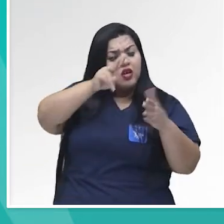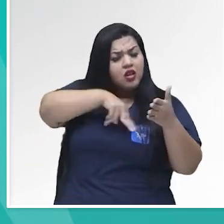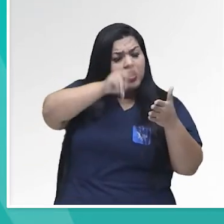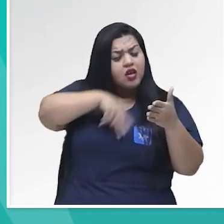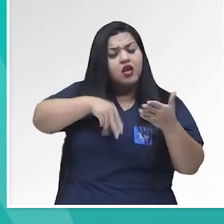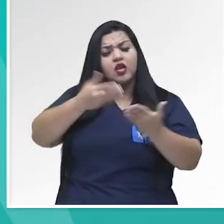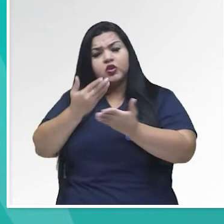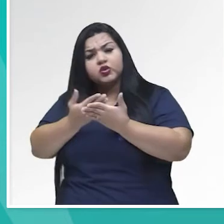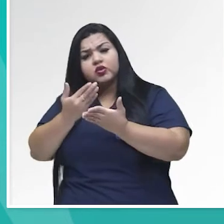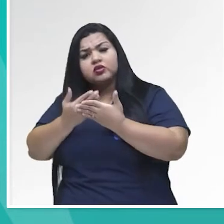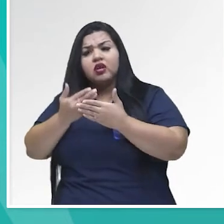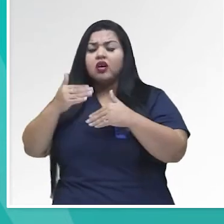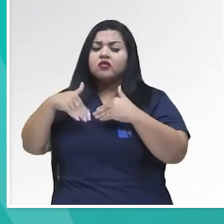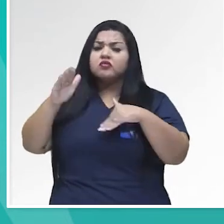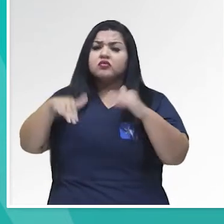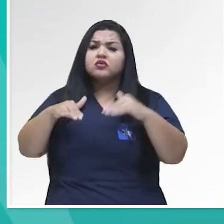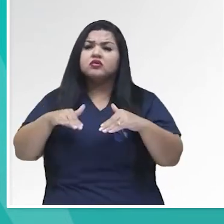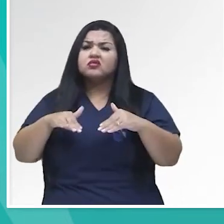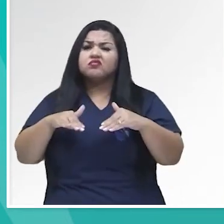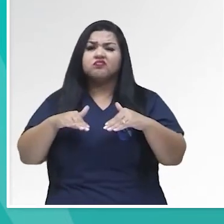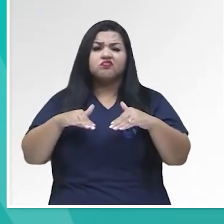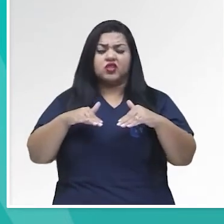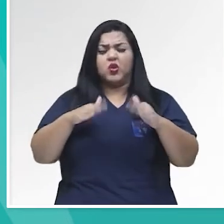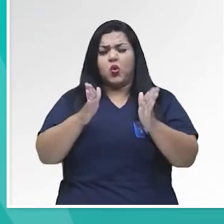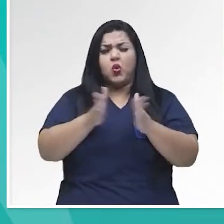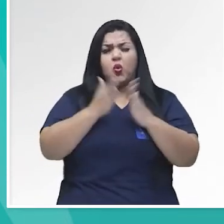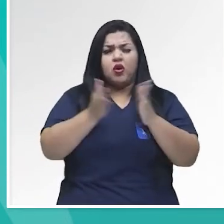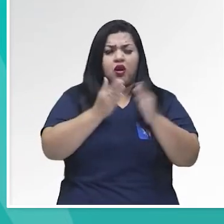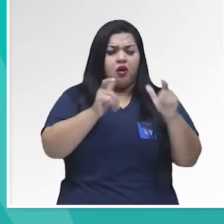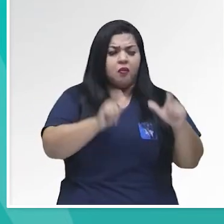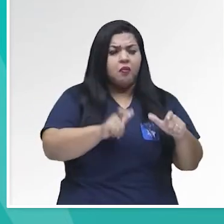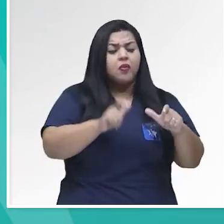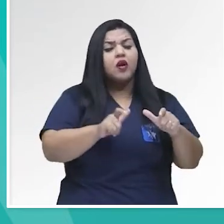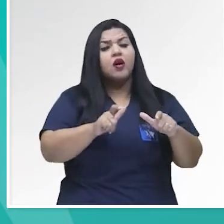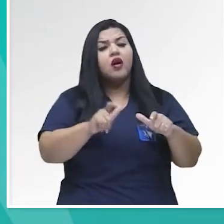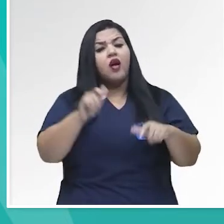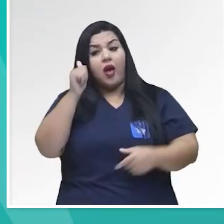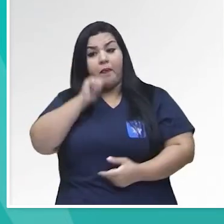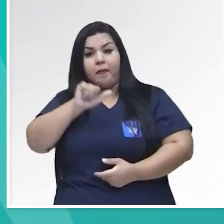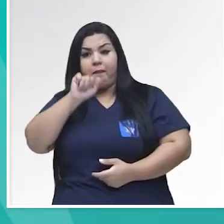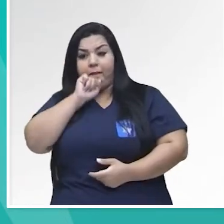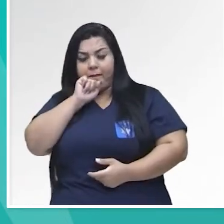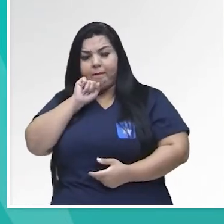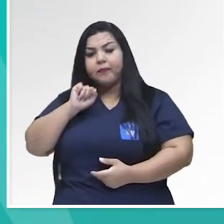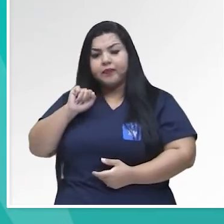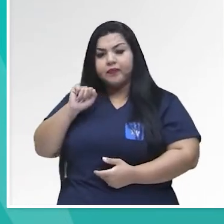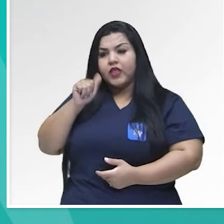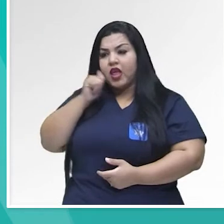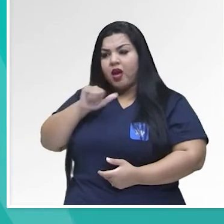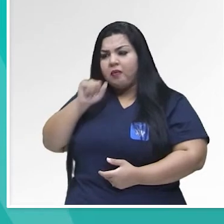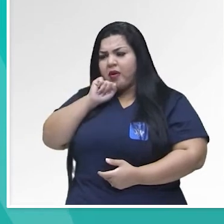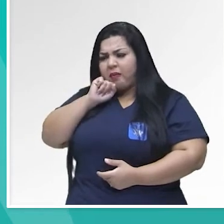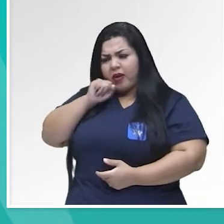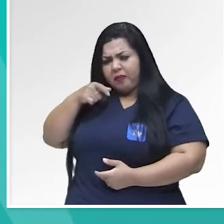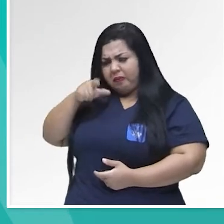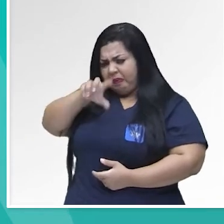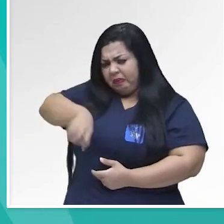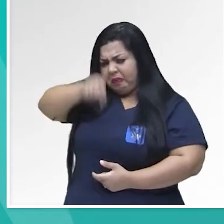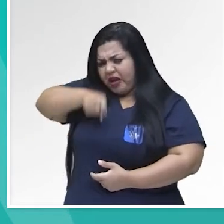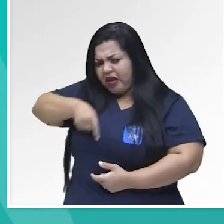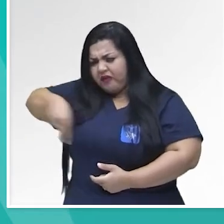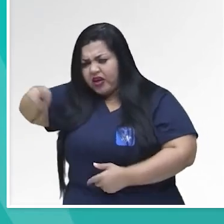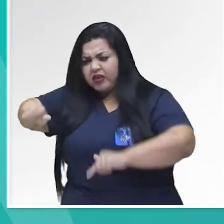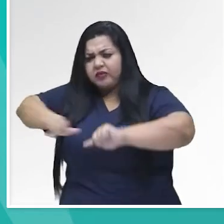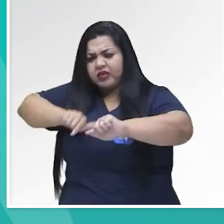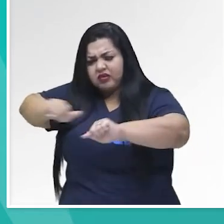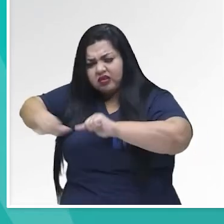e lá pelas contas, isso num lugar bem pobre, né? E lá pelas contas a mãe pega e bota ela para trabalhar, e tira